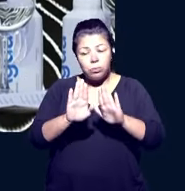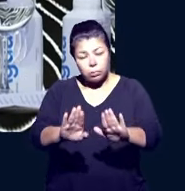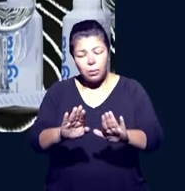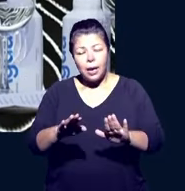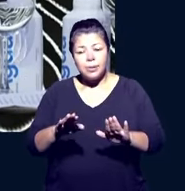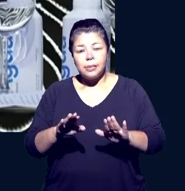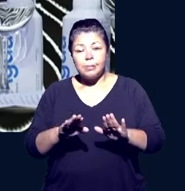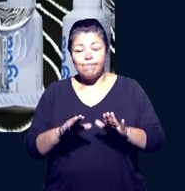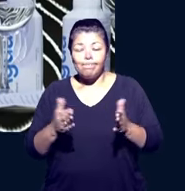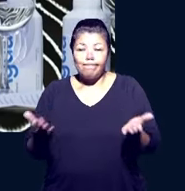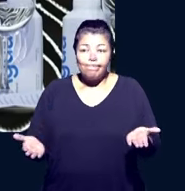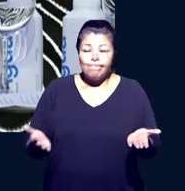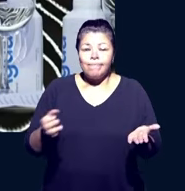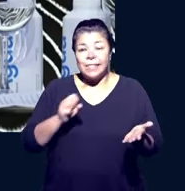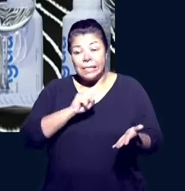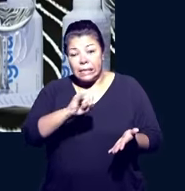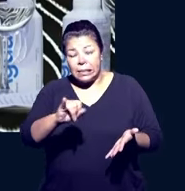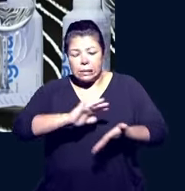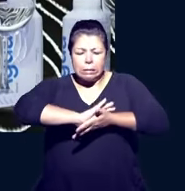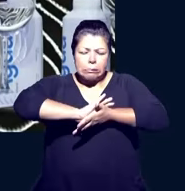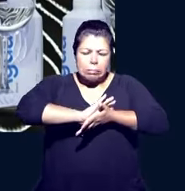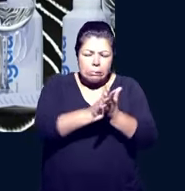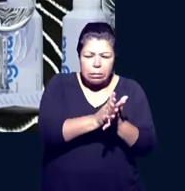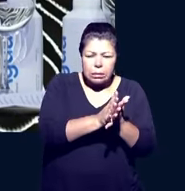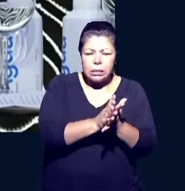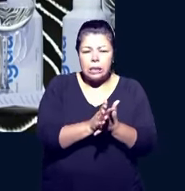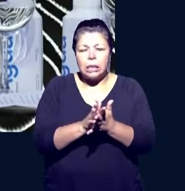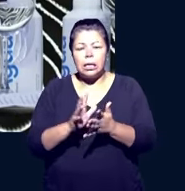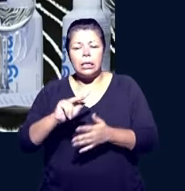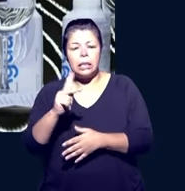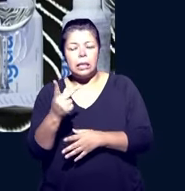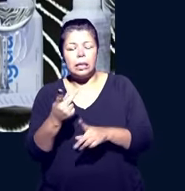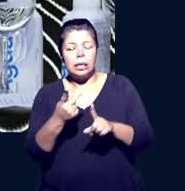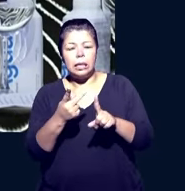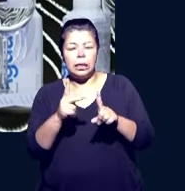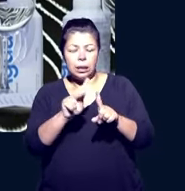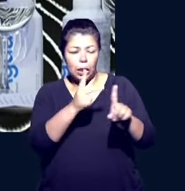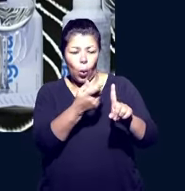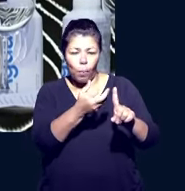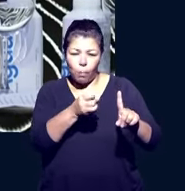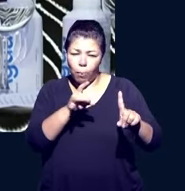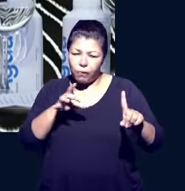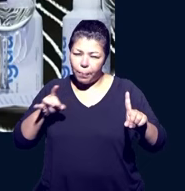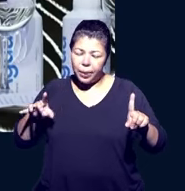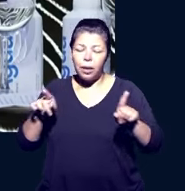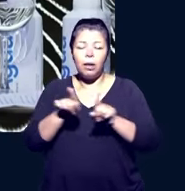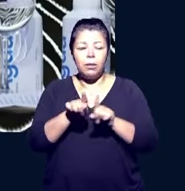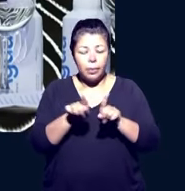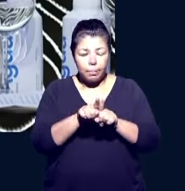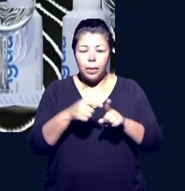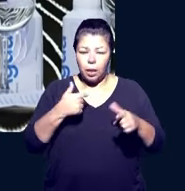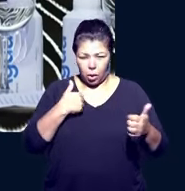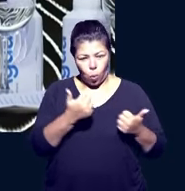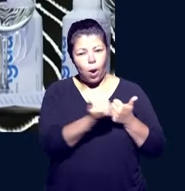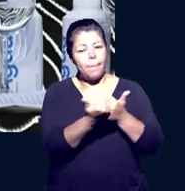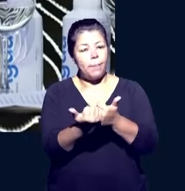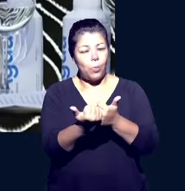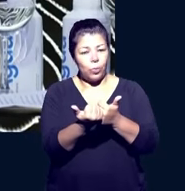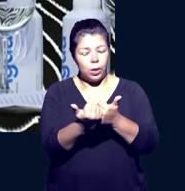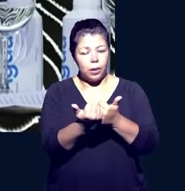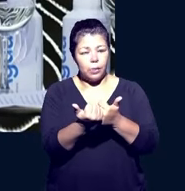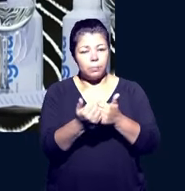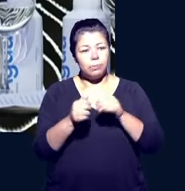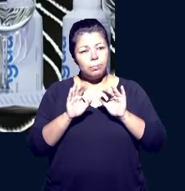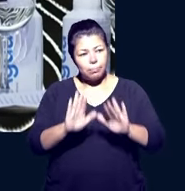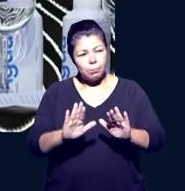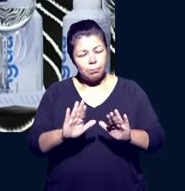criminalização da homofobia tenha sido uma decisão um pouco mais ousada embora eu também tenha apoiado mas ativismo no